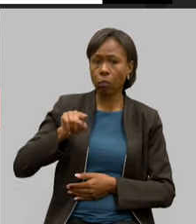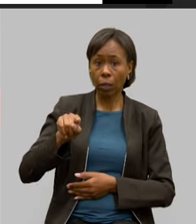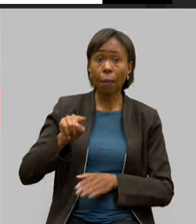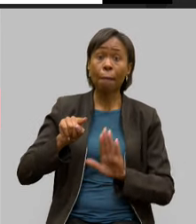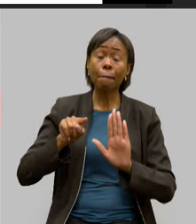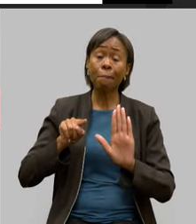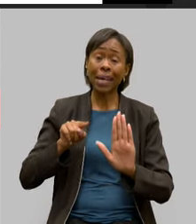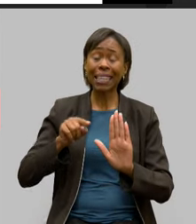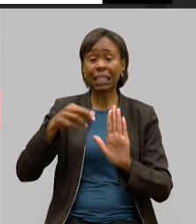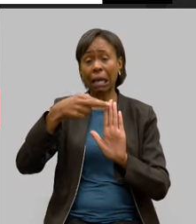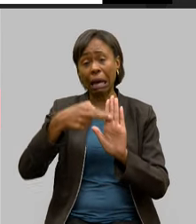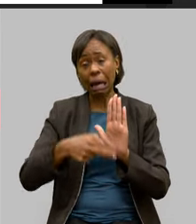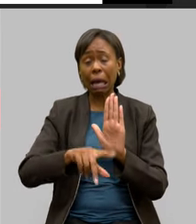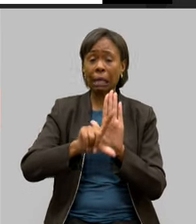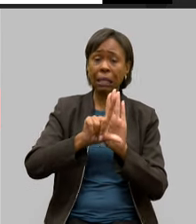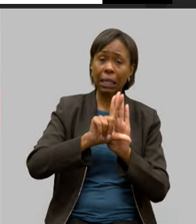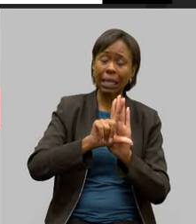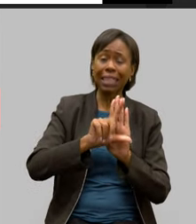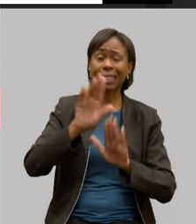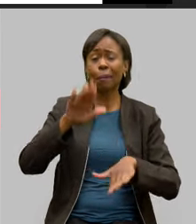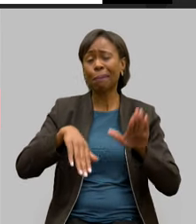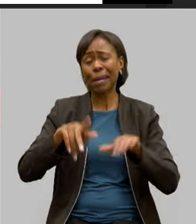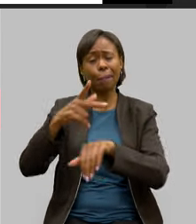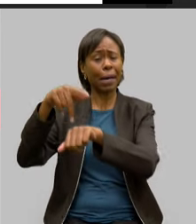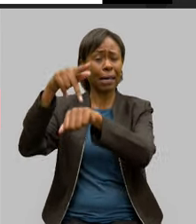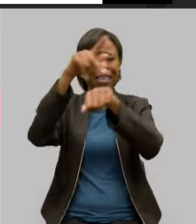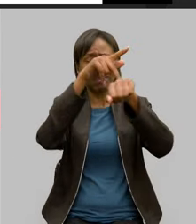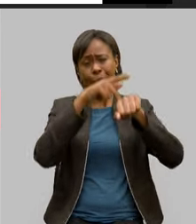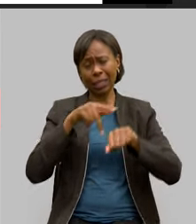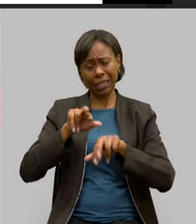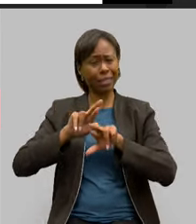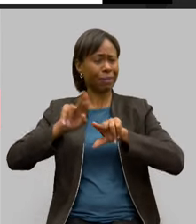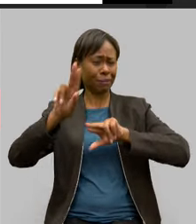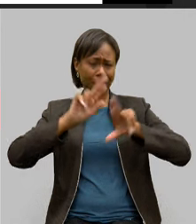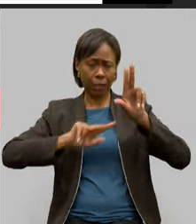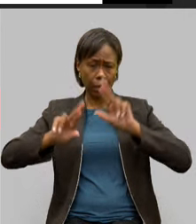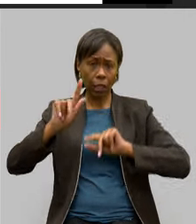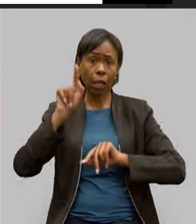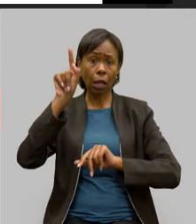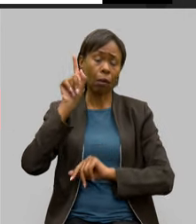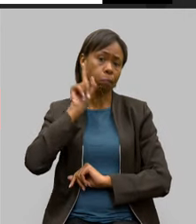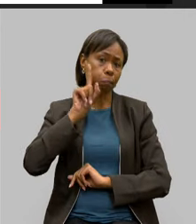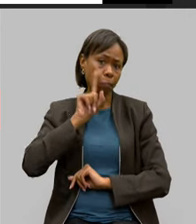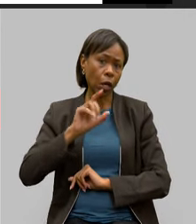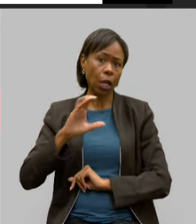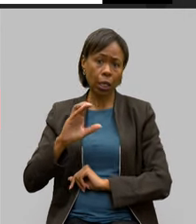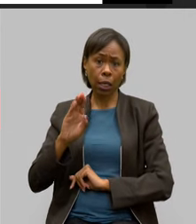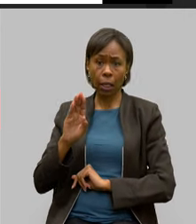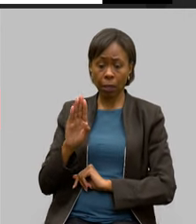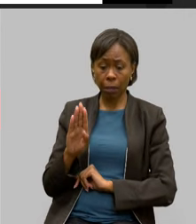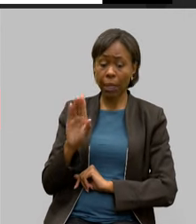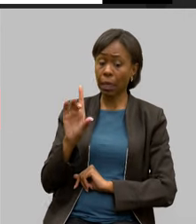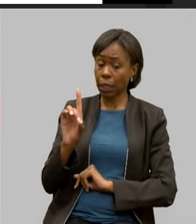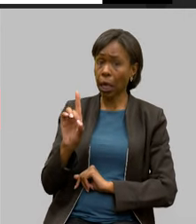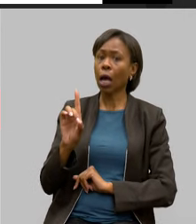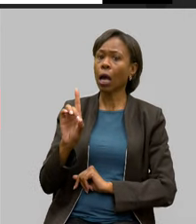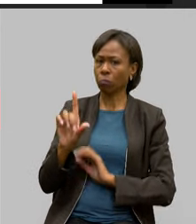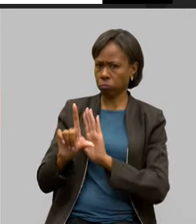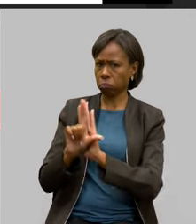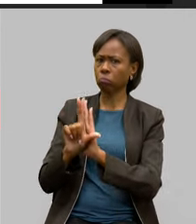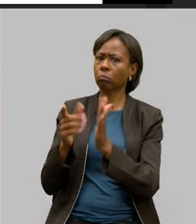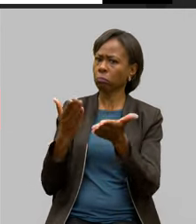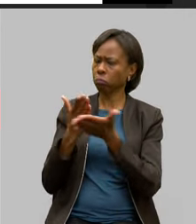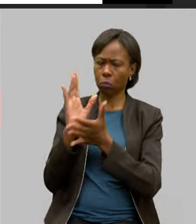variam de país para país em muitos países inclusive nos Estados Unidos cbd É legal eh quando conté a